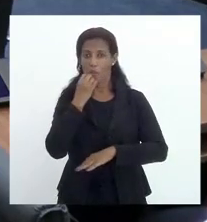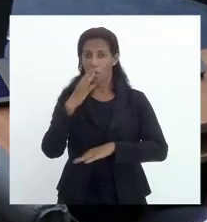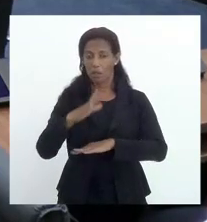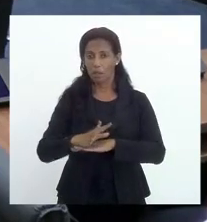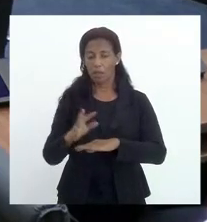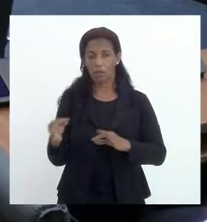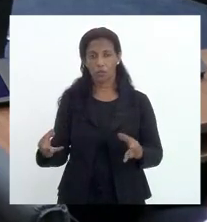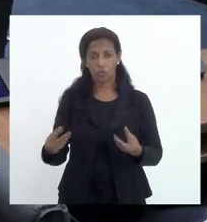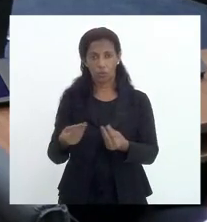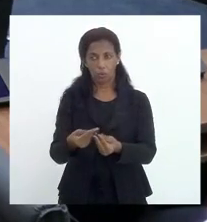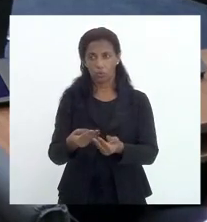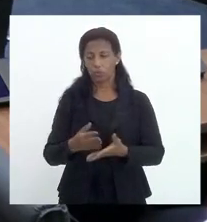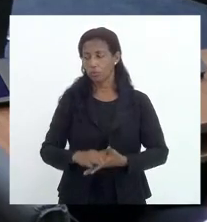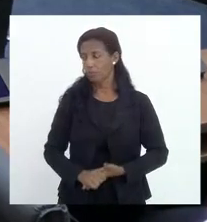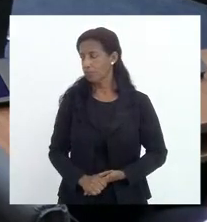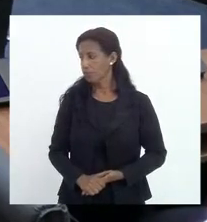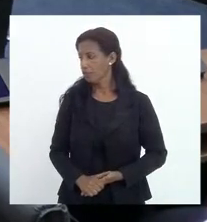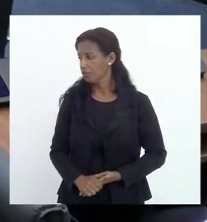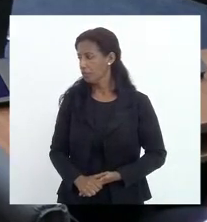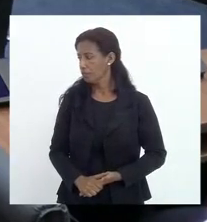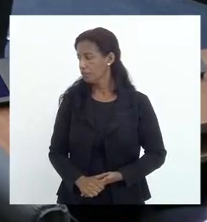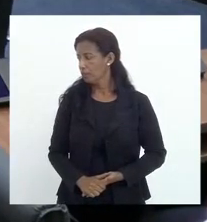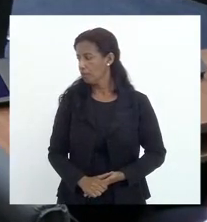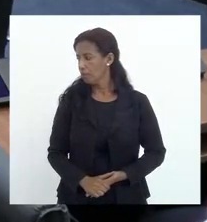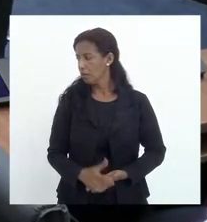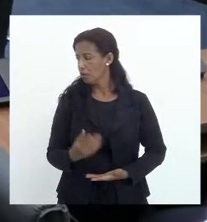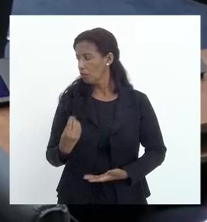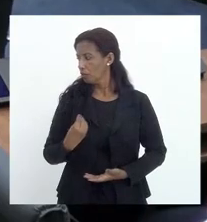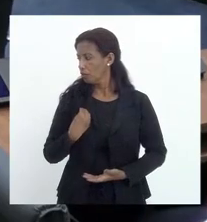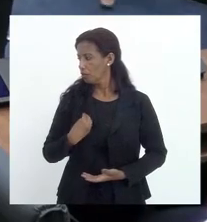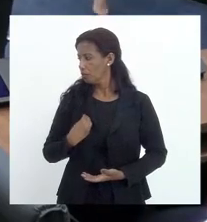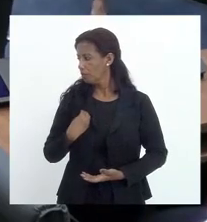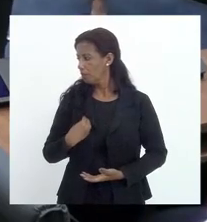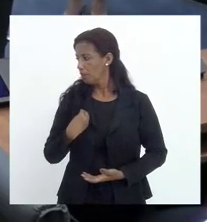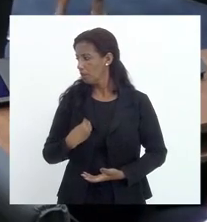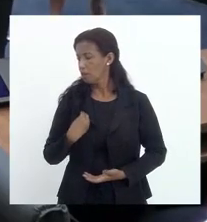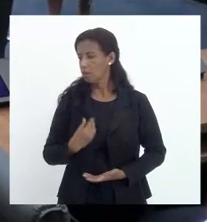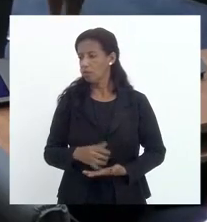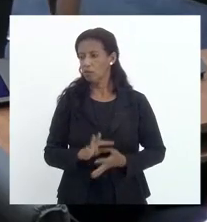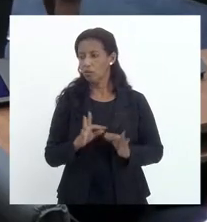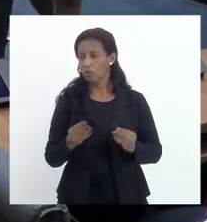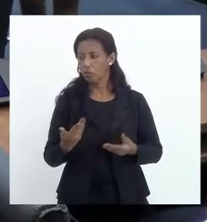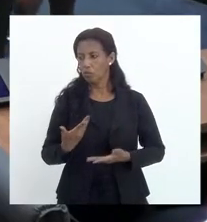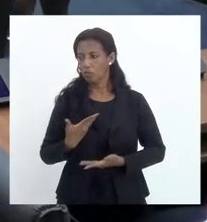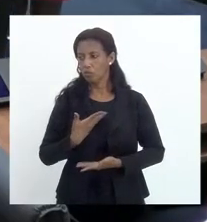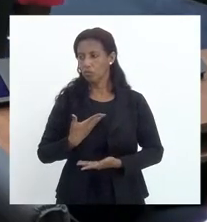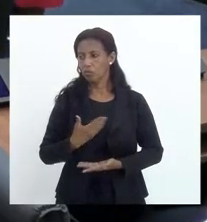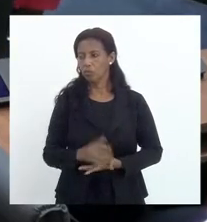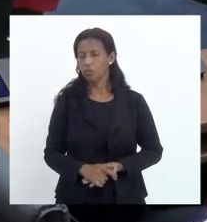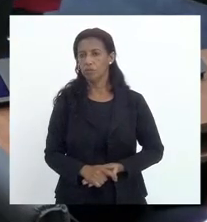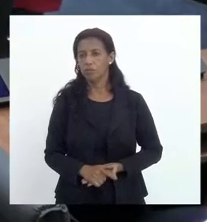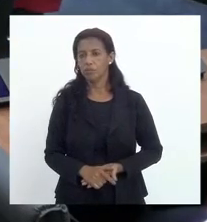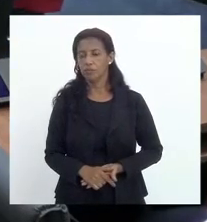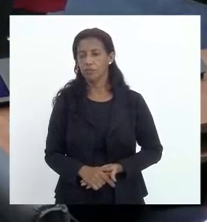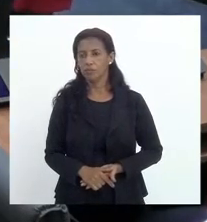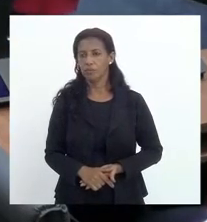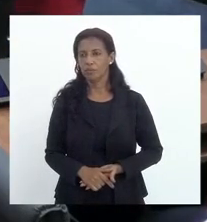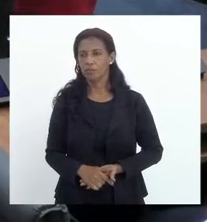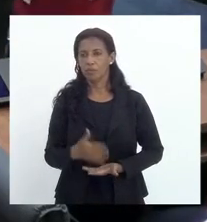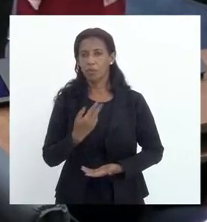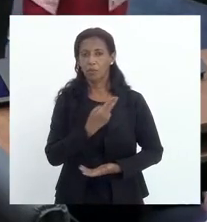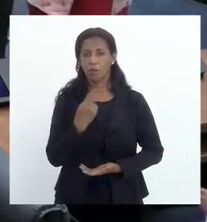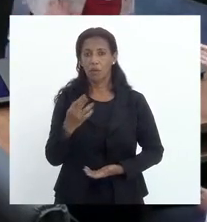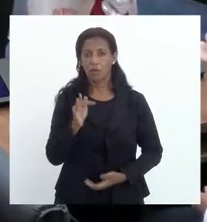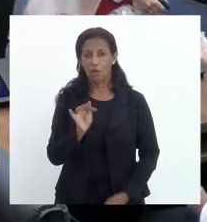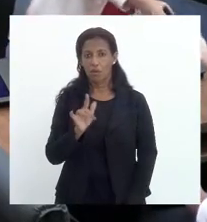tarde ao secretário. Boa tarde a todas presentes, principalmente as deputadas e aos demais deputados presentes. Meu nome é